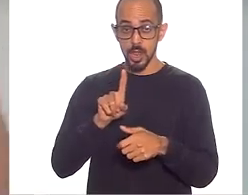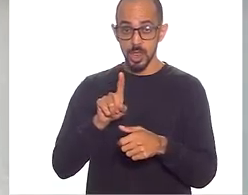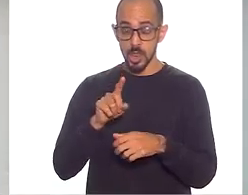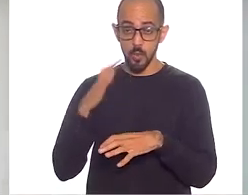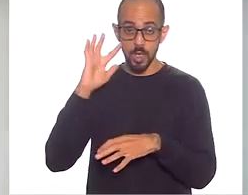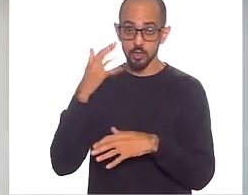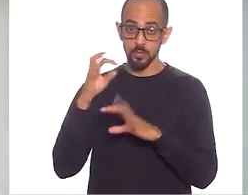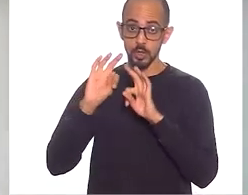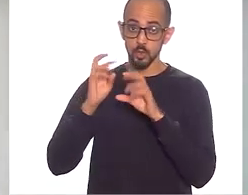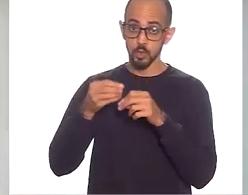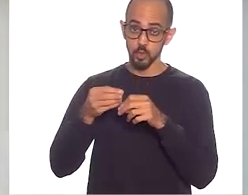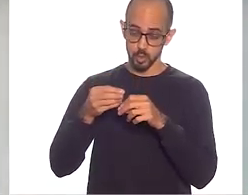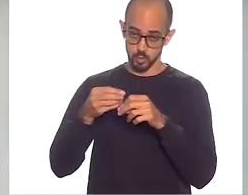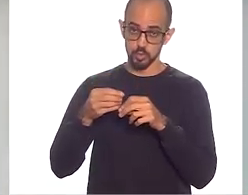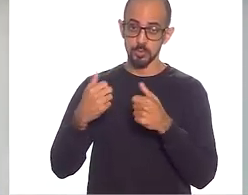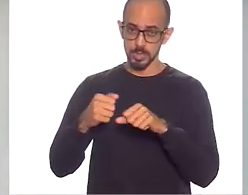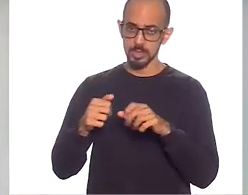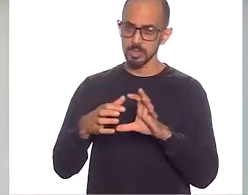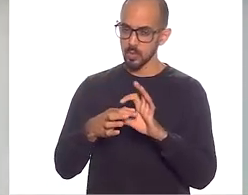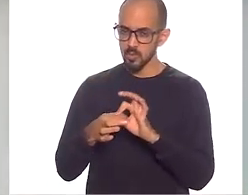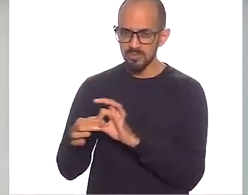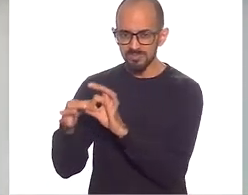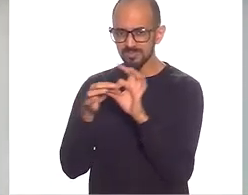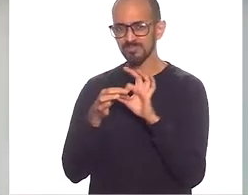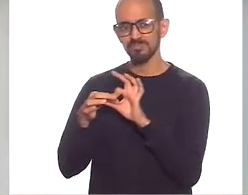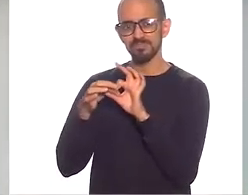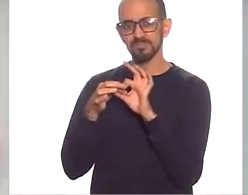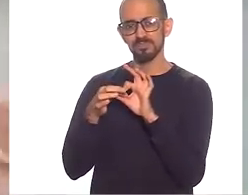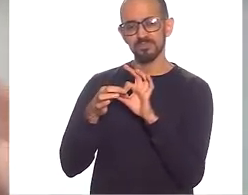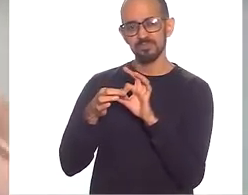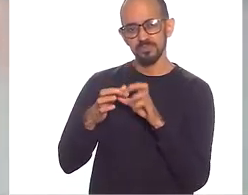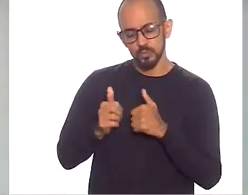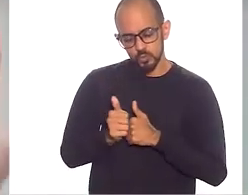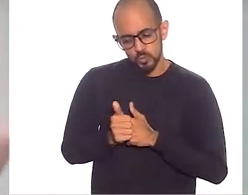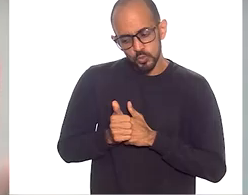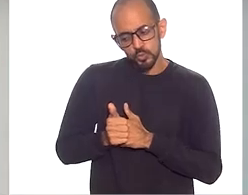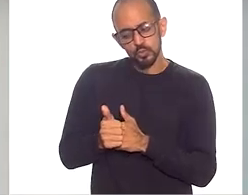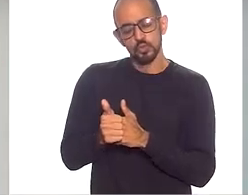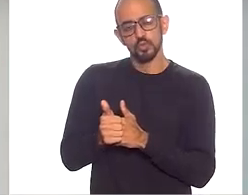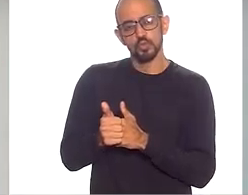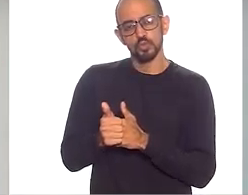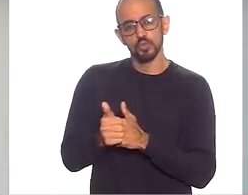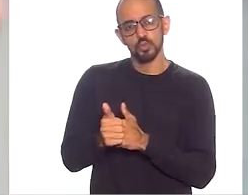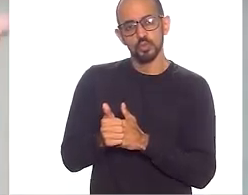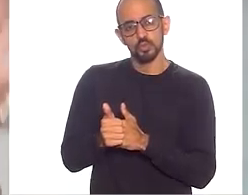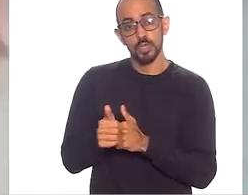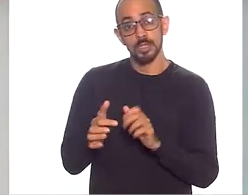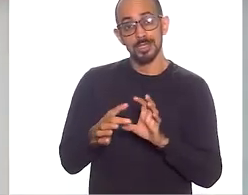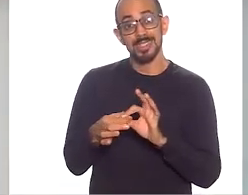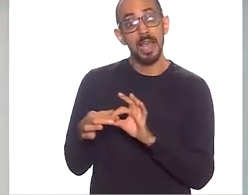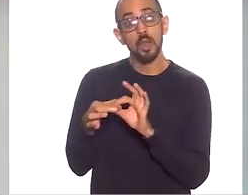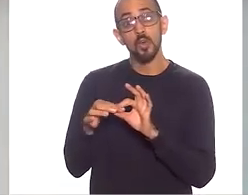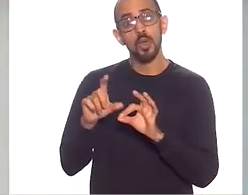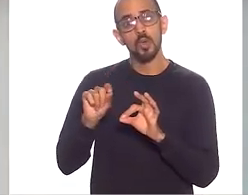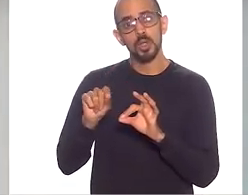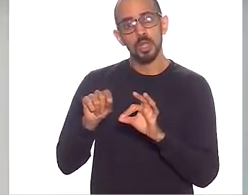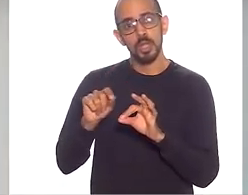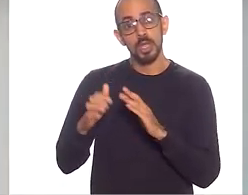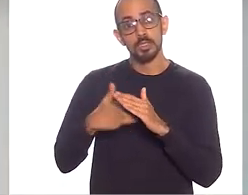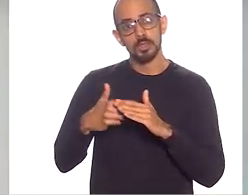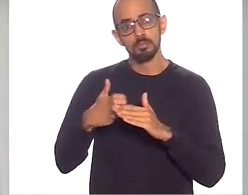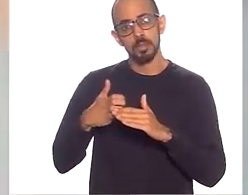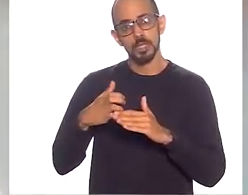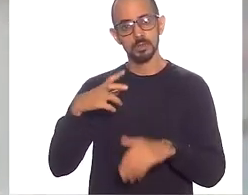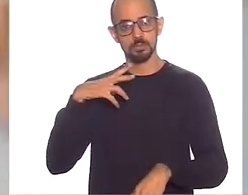pontas, mas unir de forma, assim, elos muito fechados, e que vão andar juntos por muito tempo. Esses elos são, obviamente, as organizações